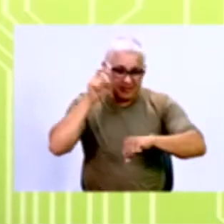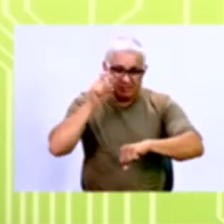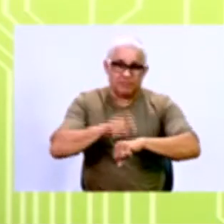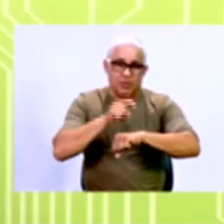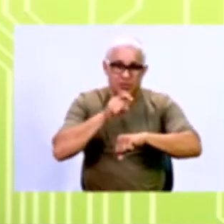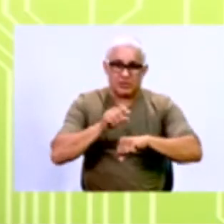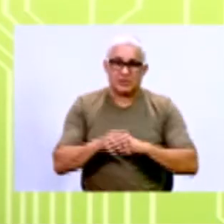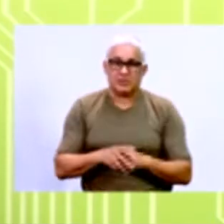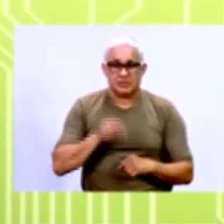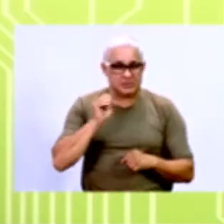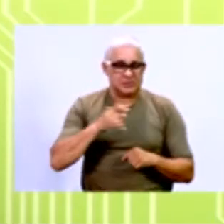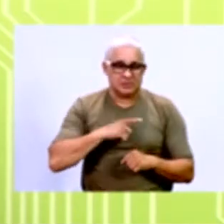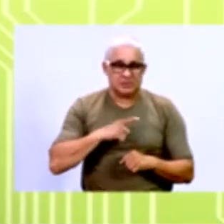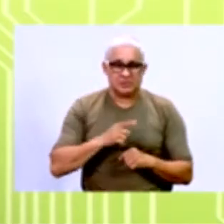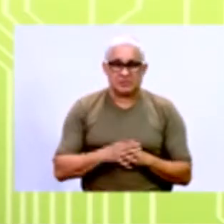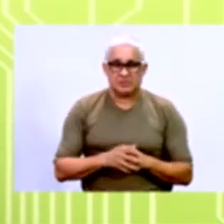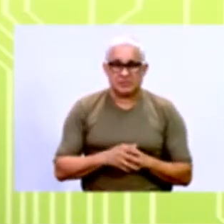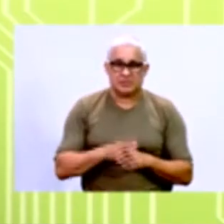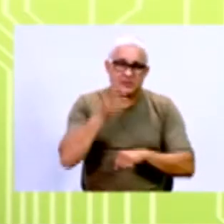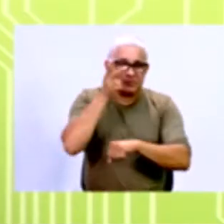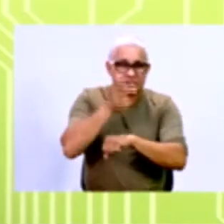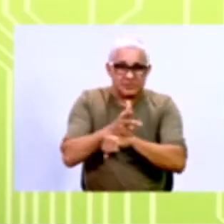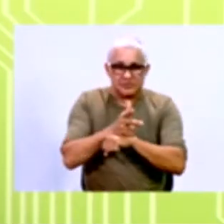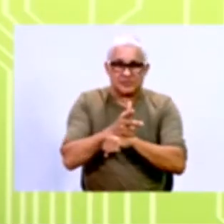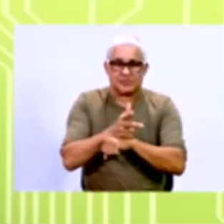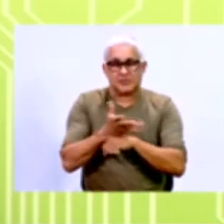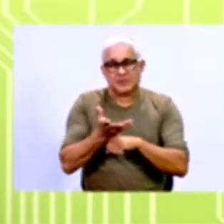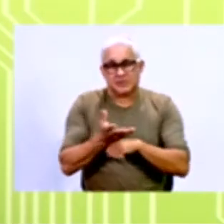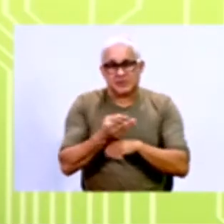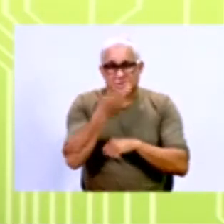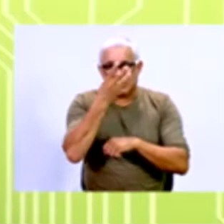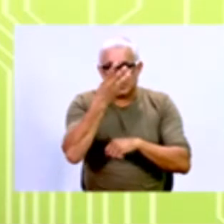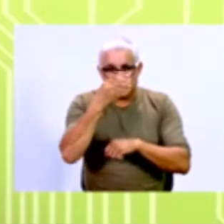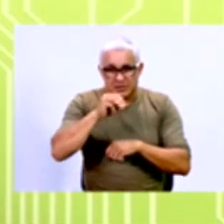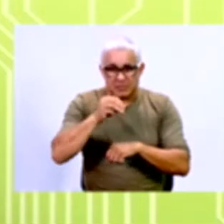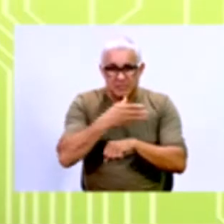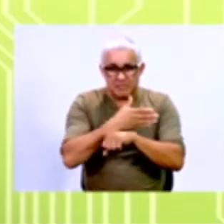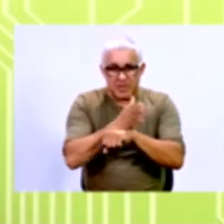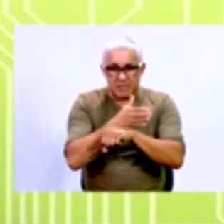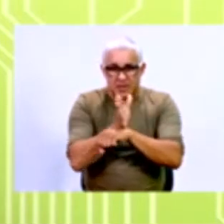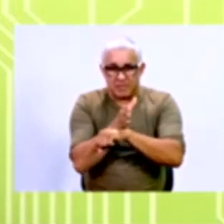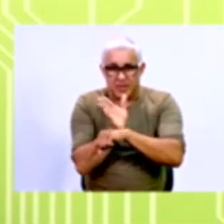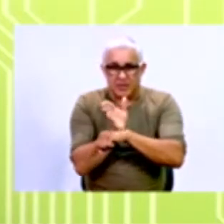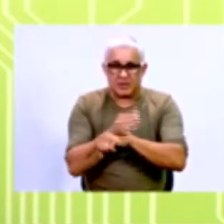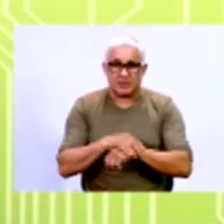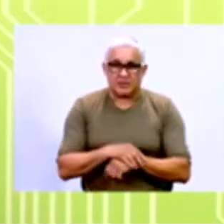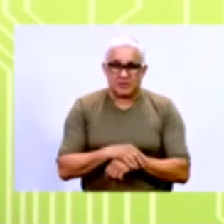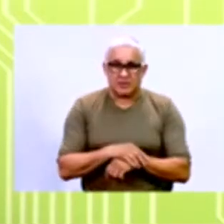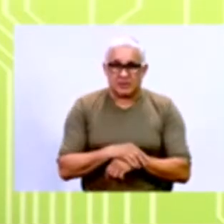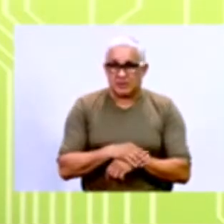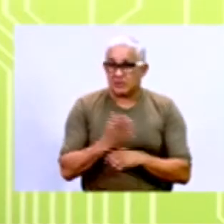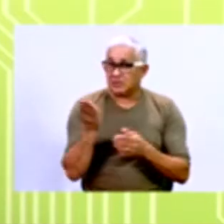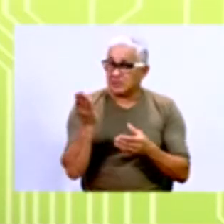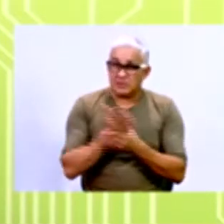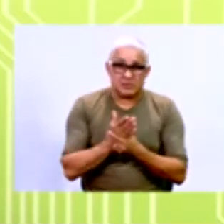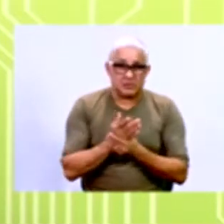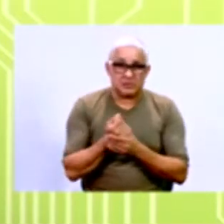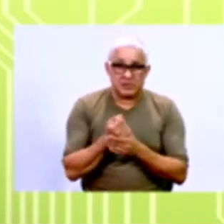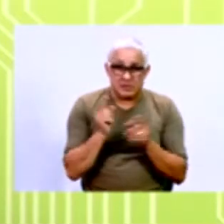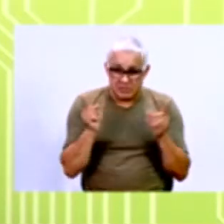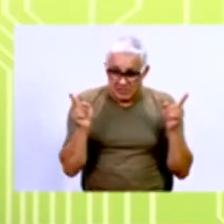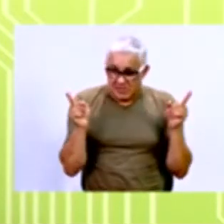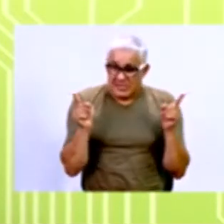tipo. Agora, se eu tenho lá um videozinho que demora 30 minutos, 30 minutos o arquivo de áudio tem que ser bem